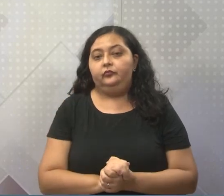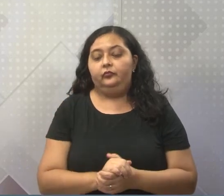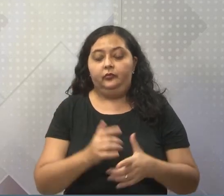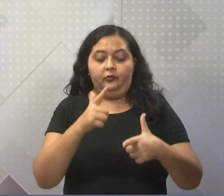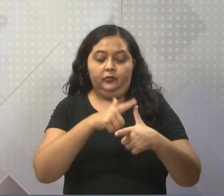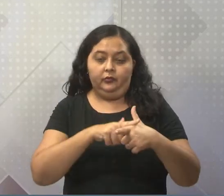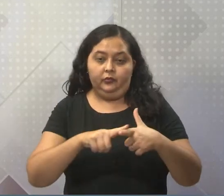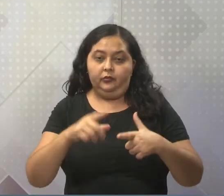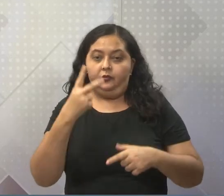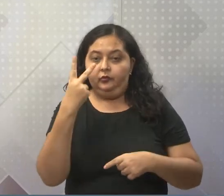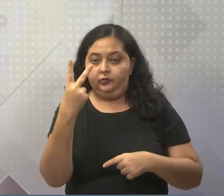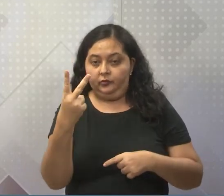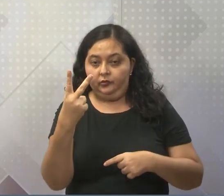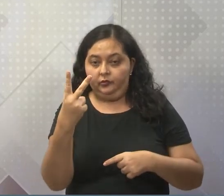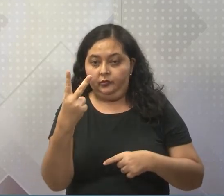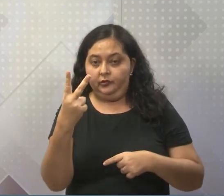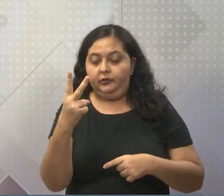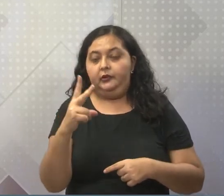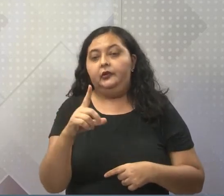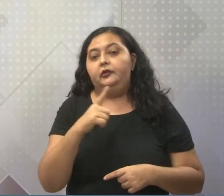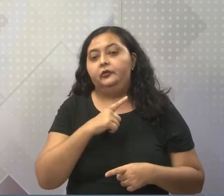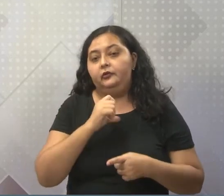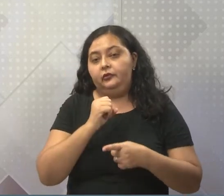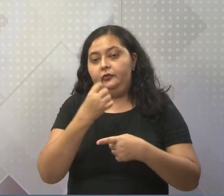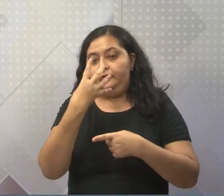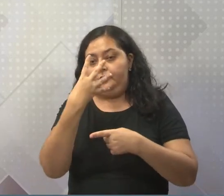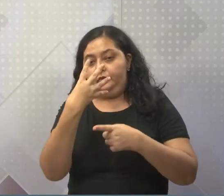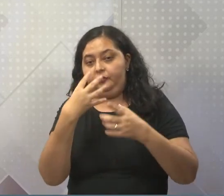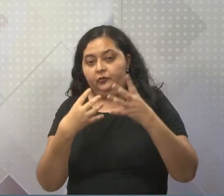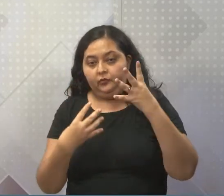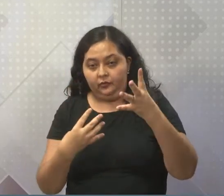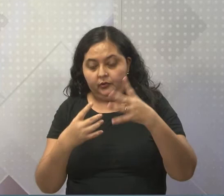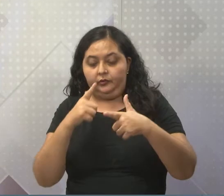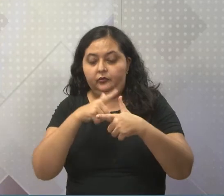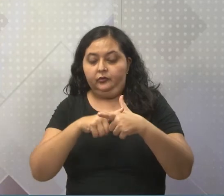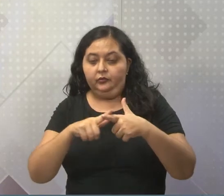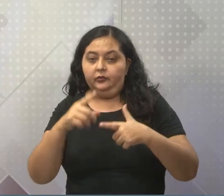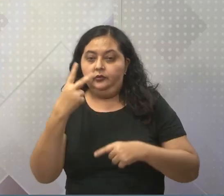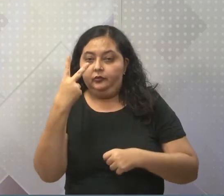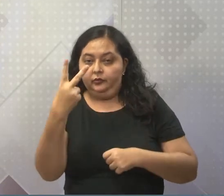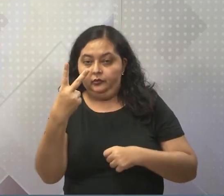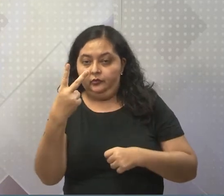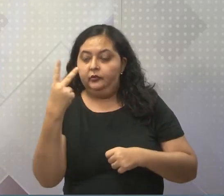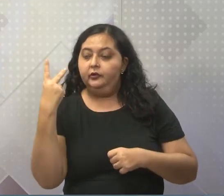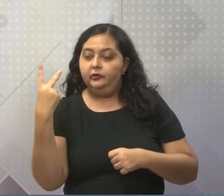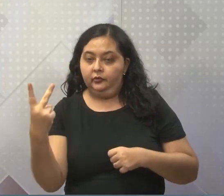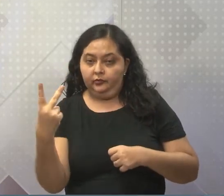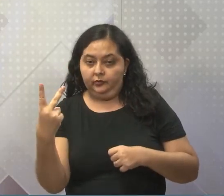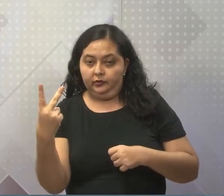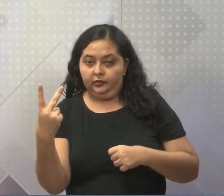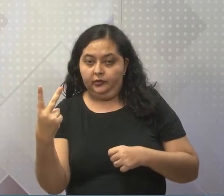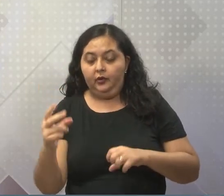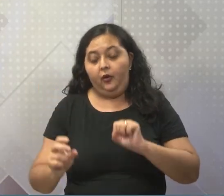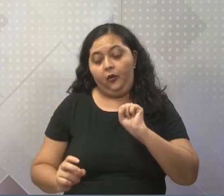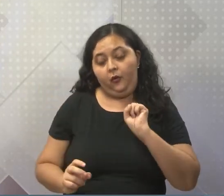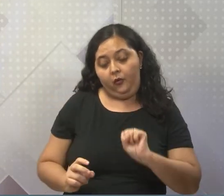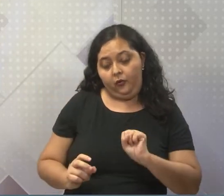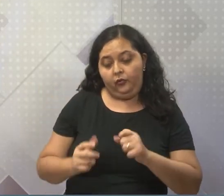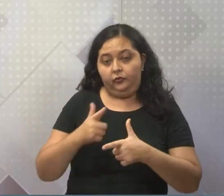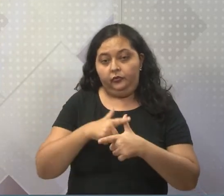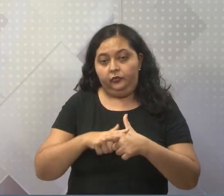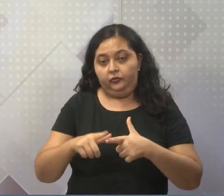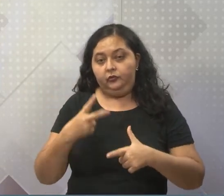tudo por 2, eu tenho a fração 4 dividido por 2, 2. 8 dividido